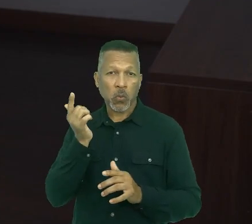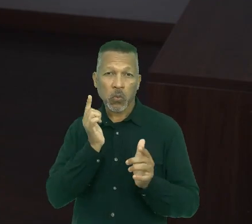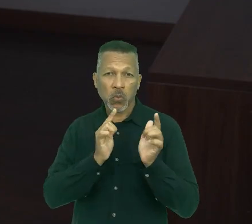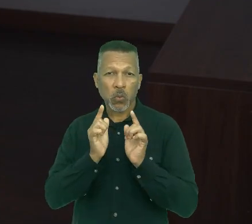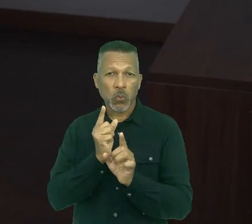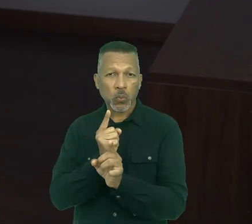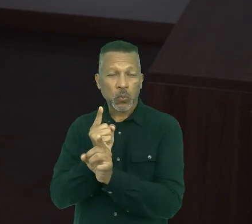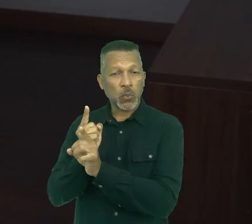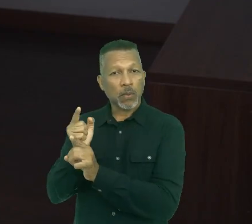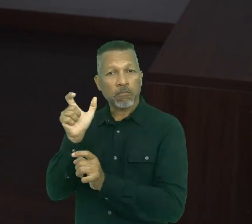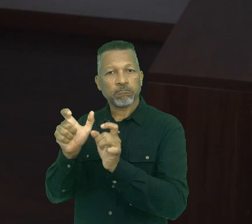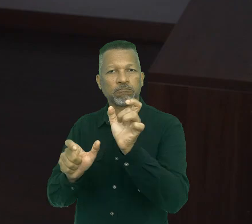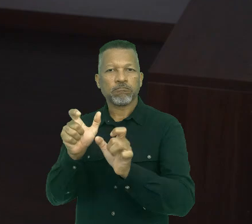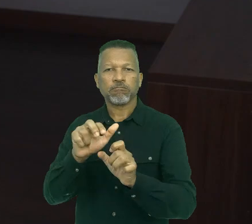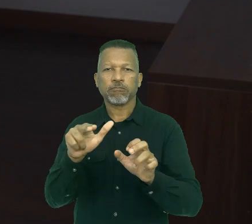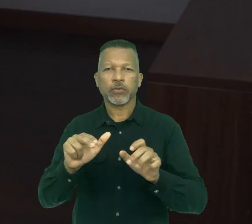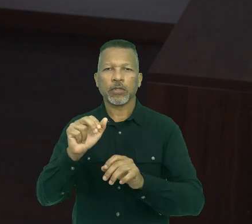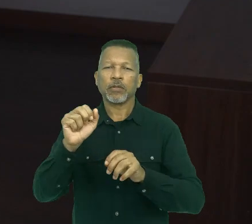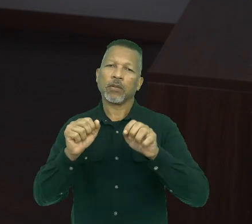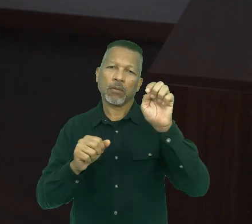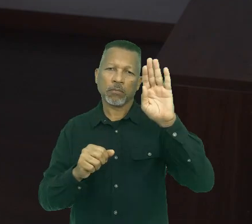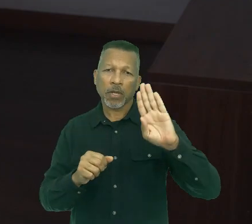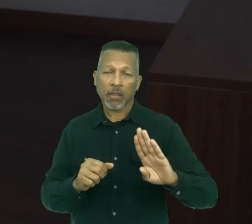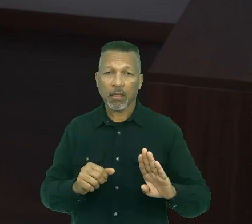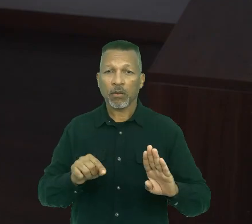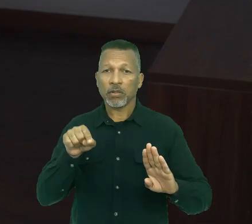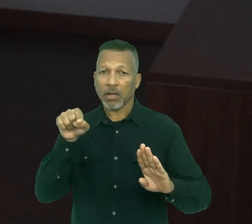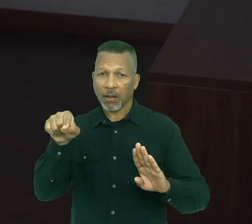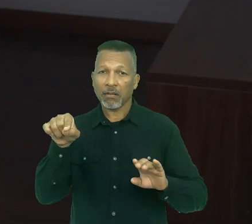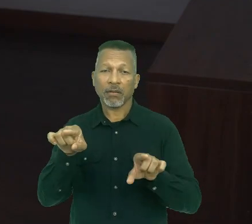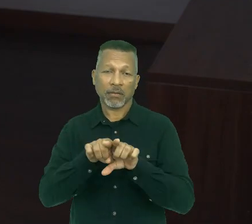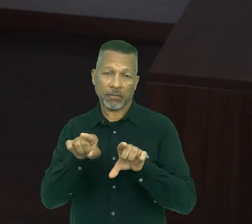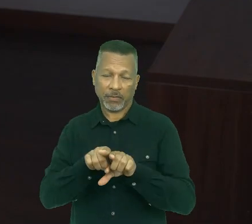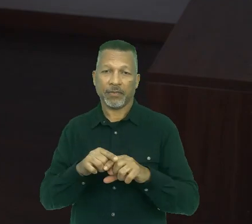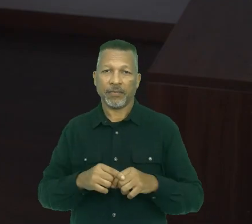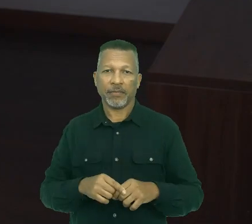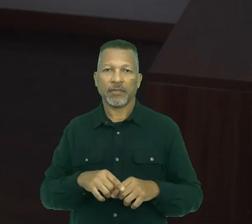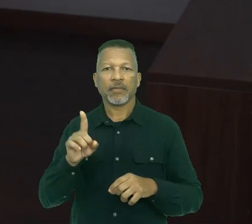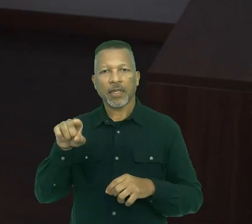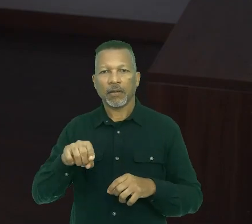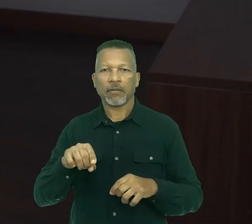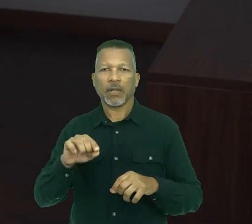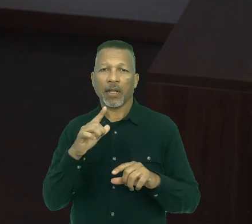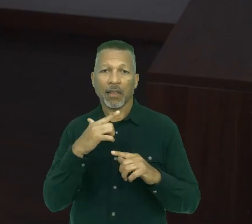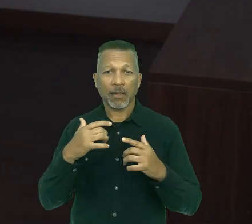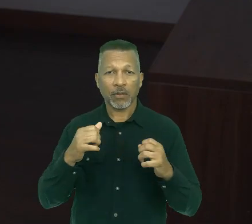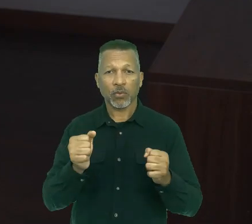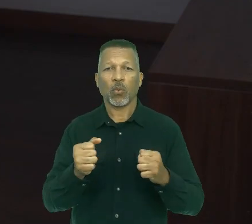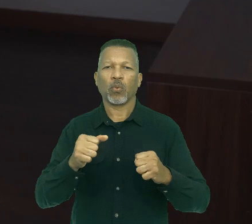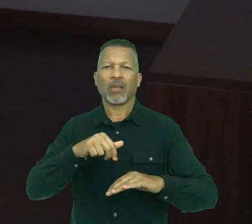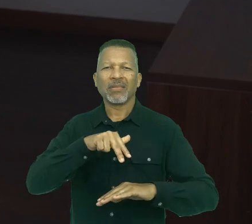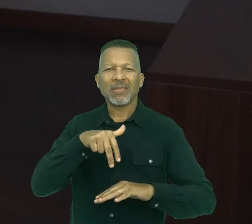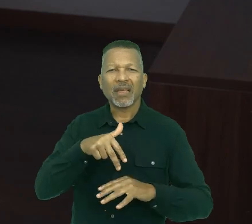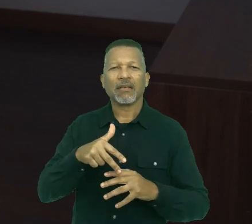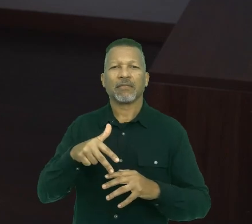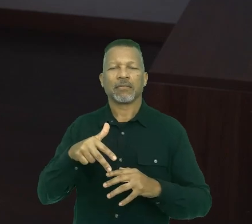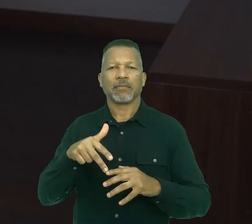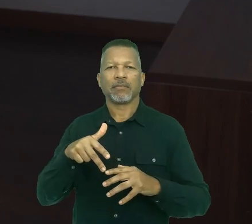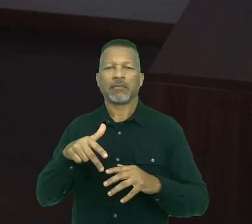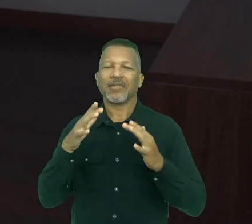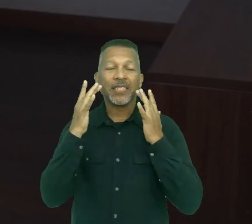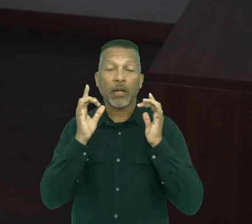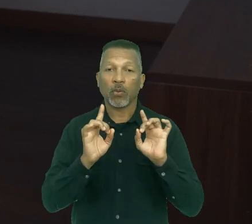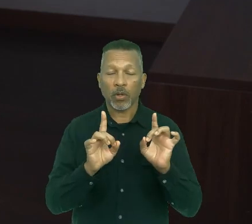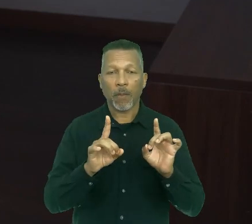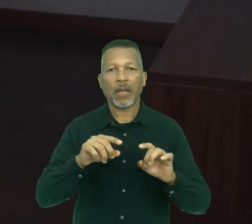várias pessoas do Brasil e de lá mesmo, né, na arte. Com literatura, com dança, e teatro não,